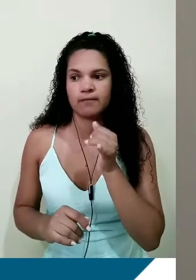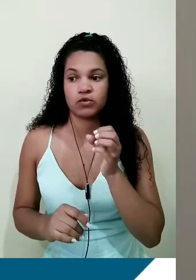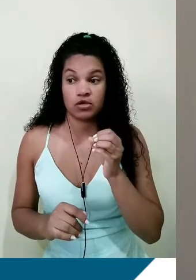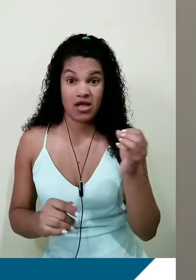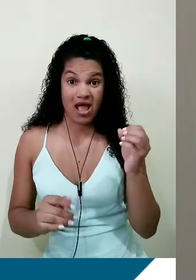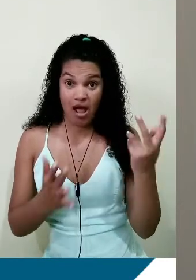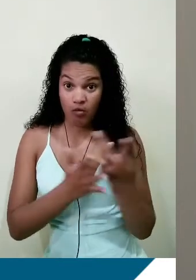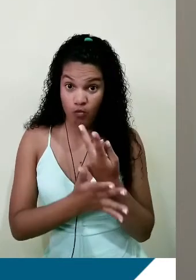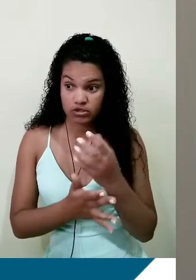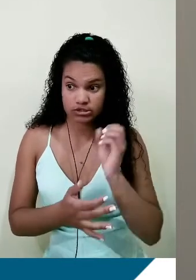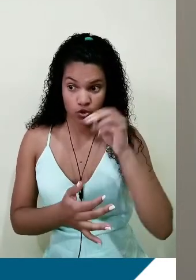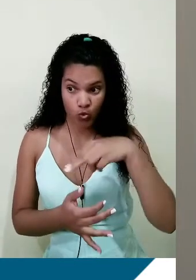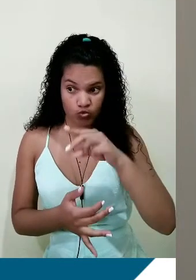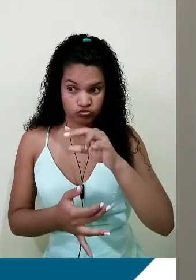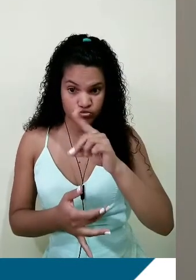quando há